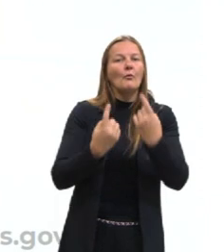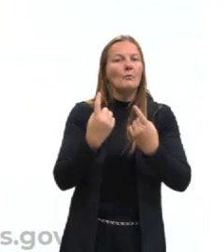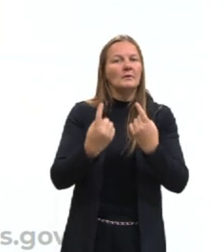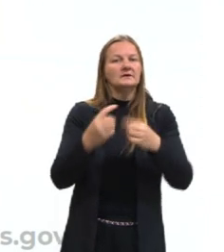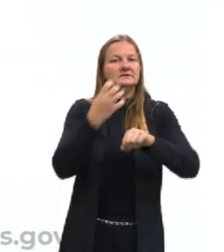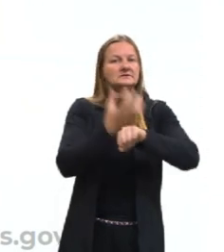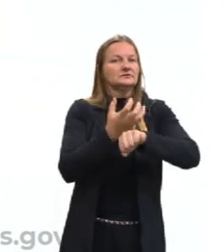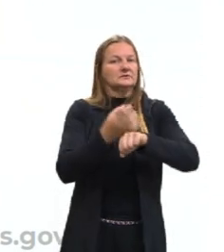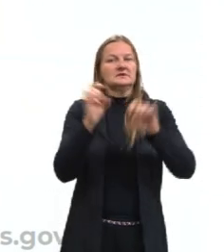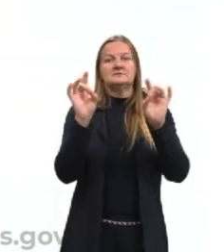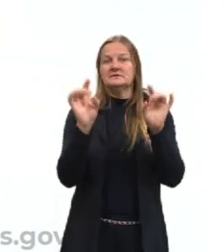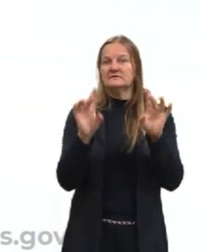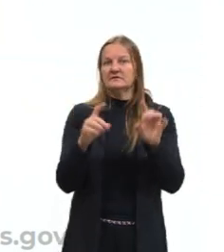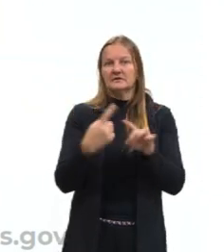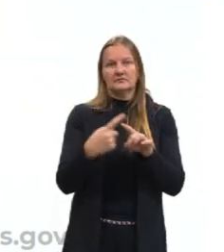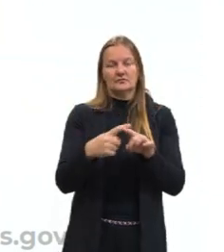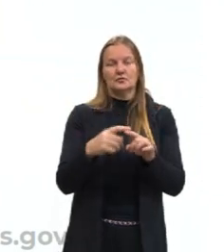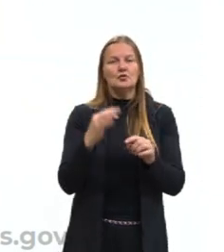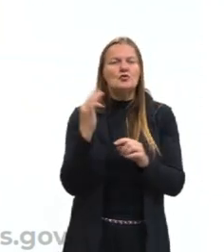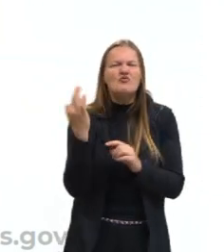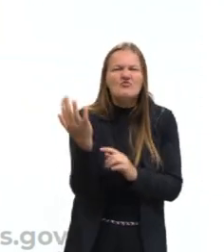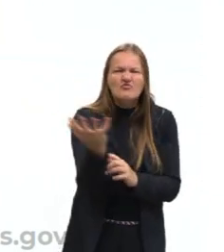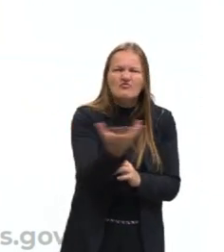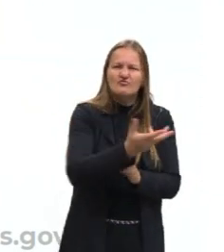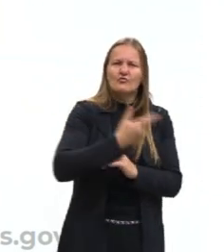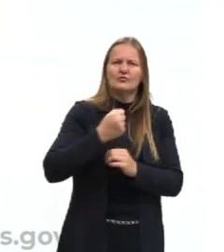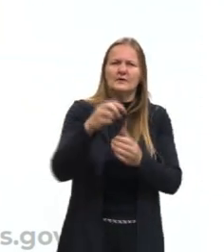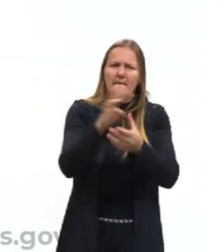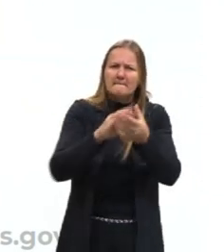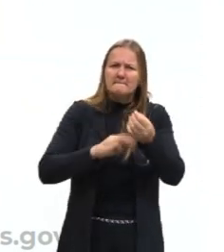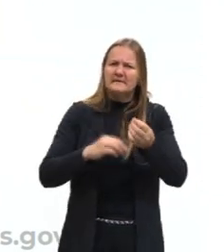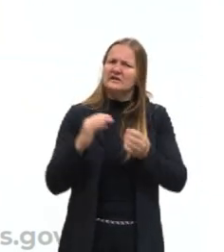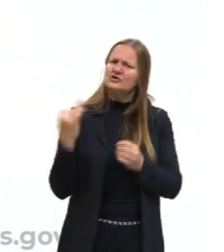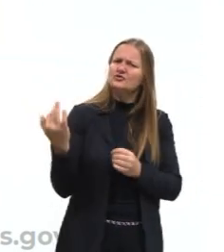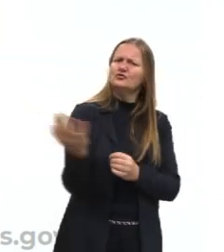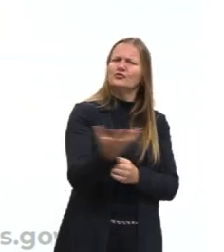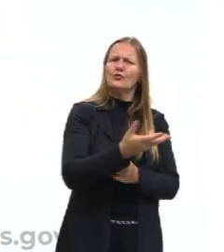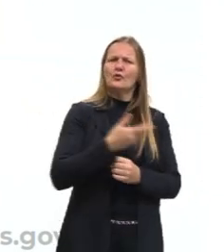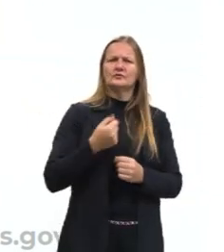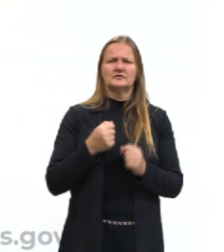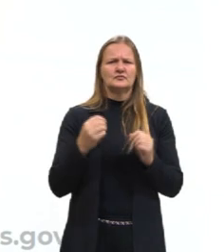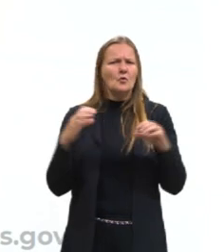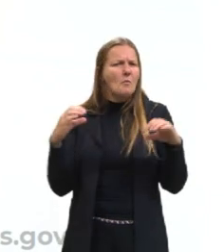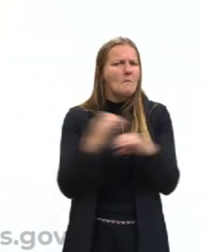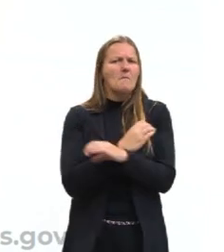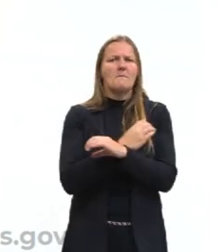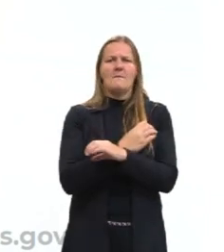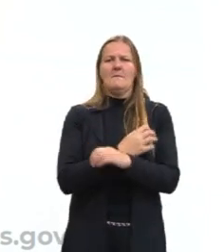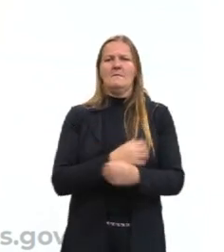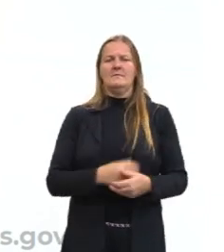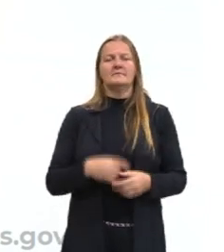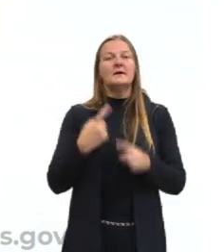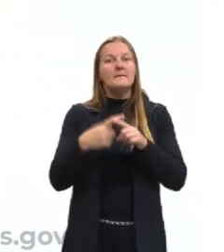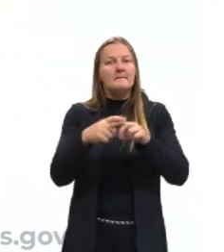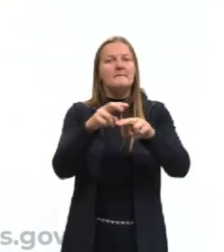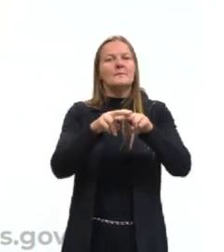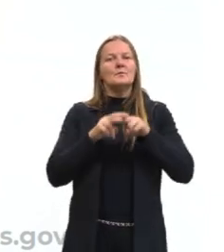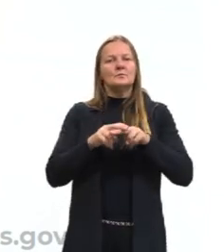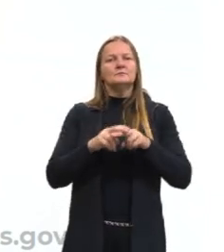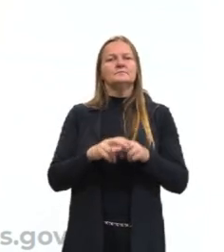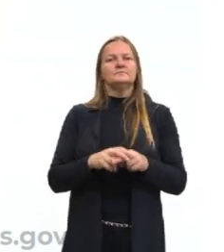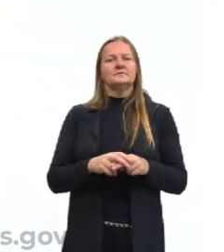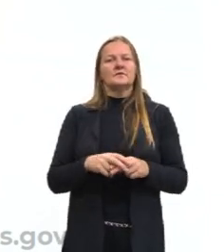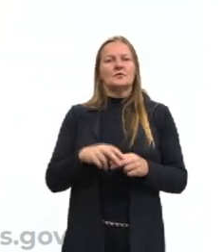disciplinas específicas não ele propõe uma metodologia para estudo de todas as ciências é daí que vem aquela